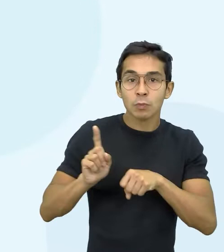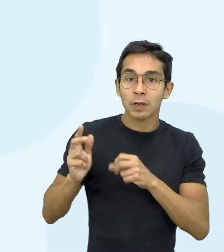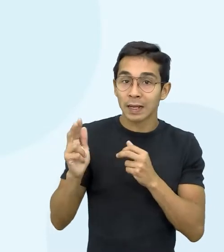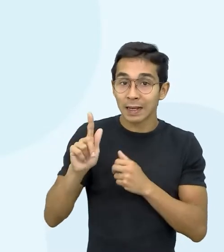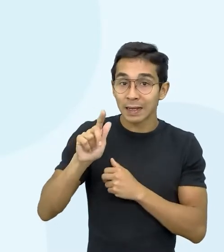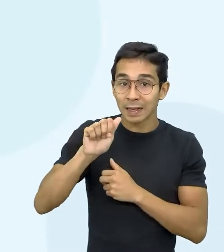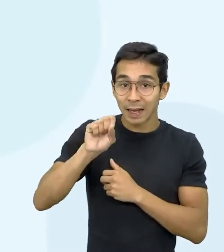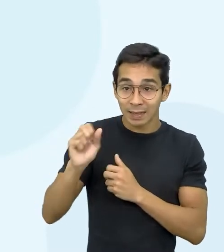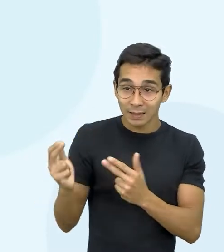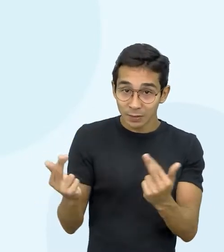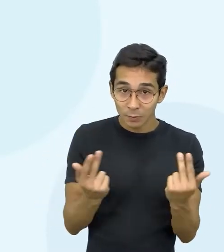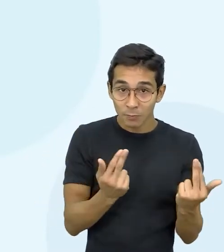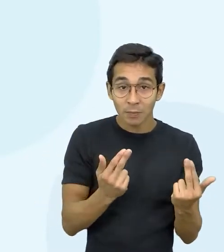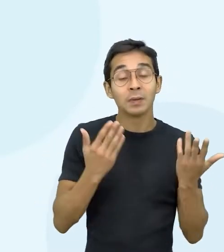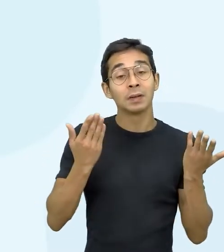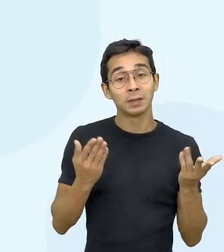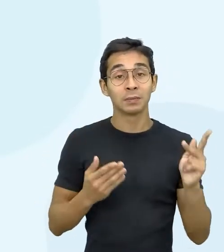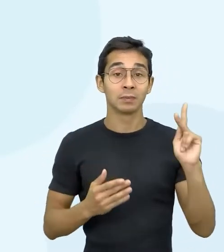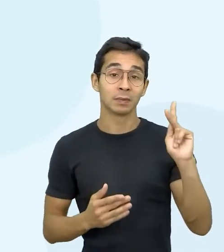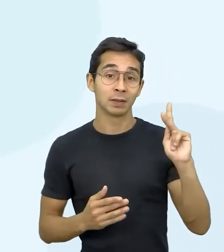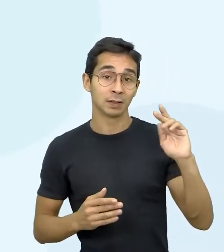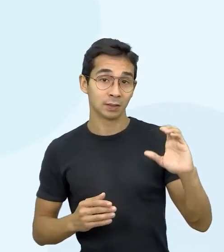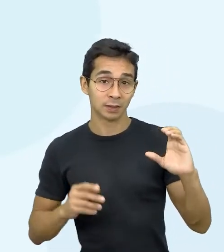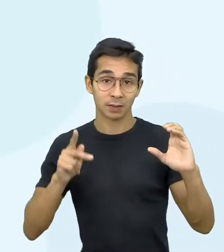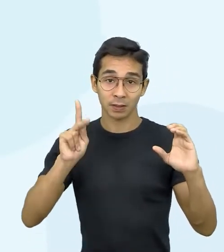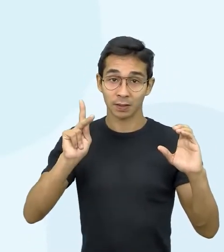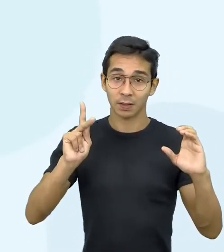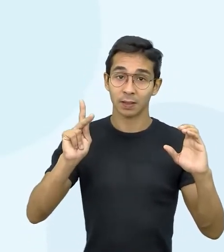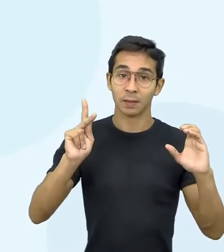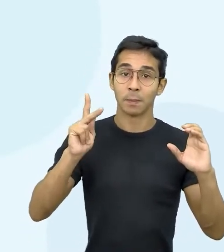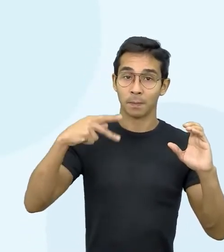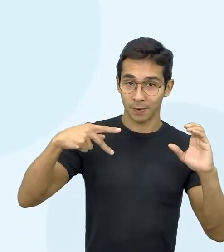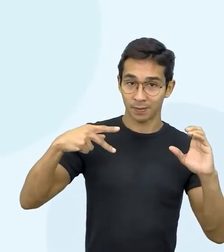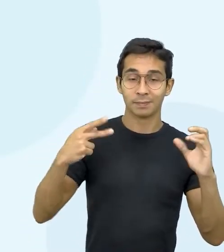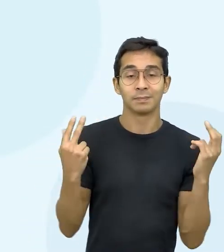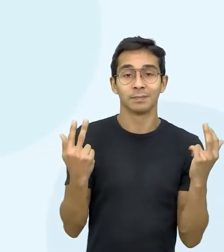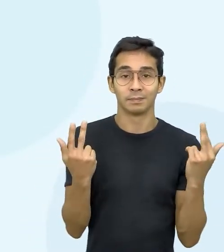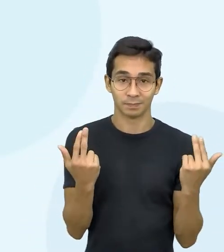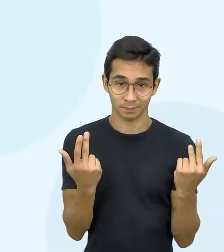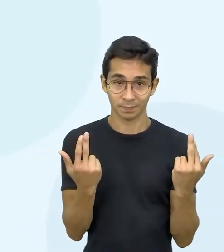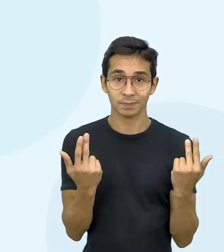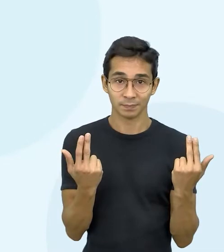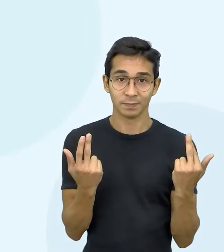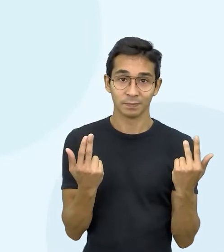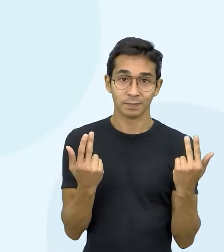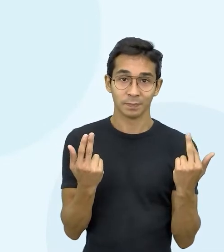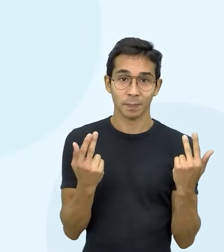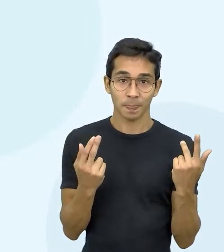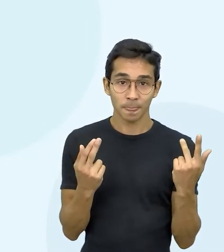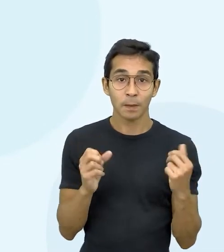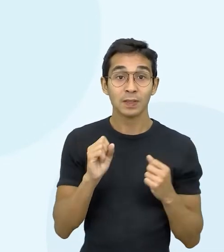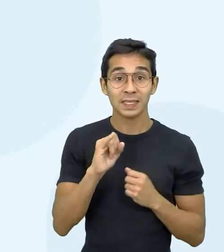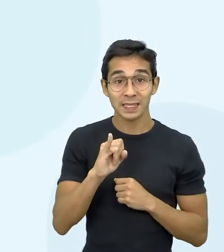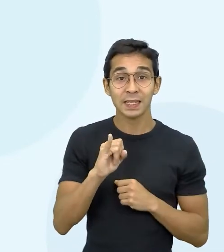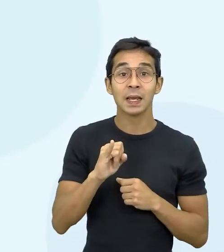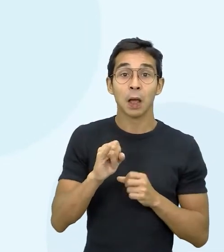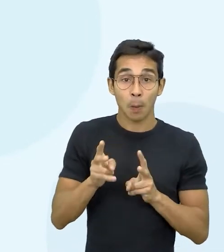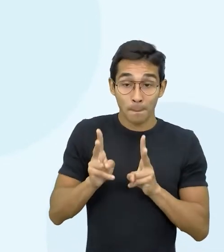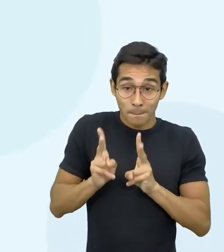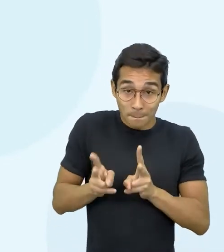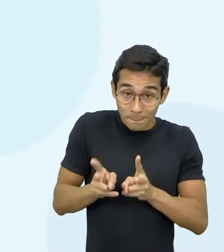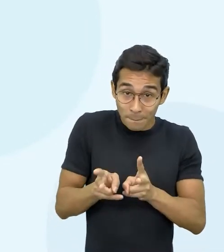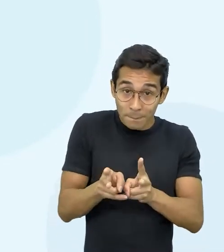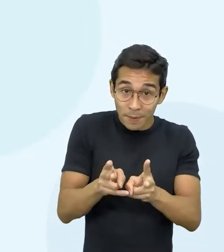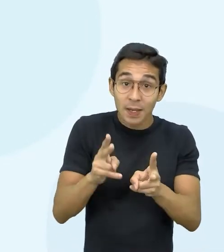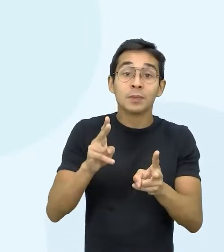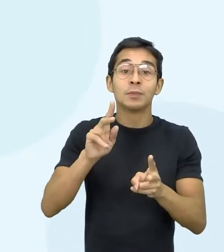que Kc será igual a Kp, ou seja, a constante em função da concentração será igual a constante em função